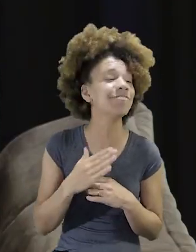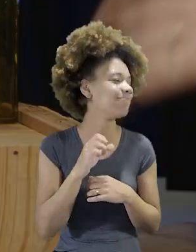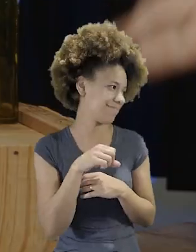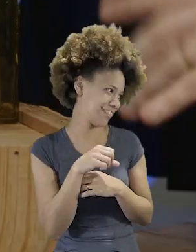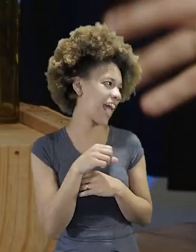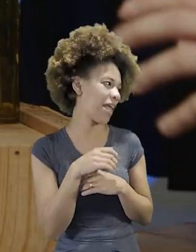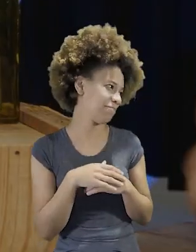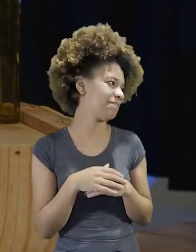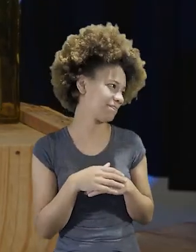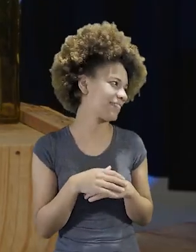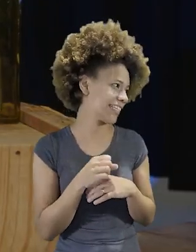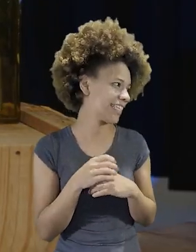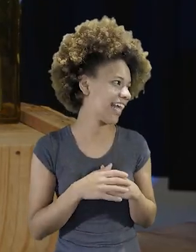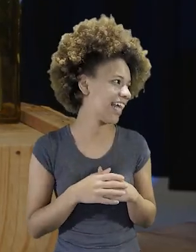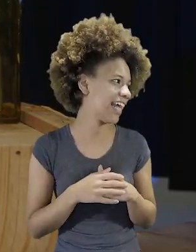fala então